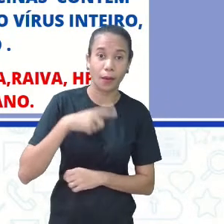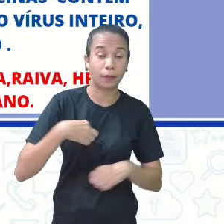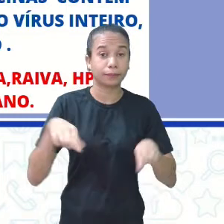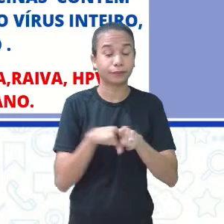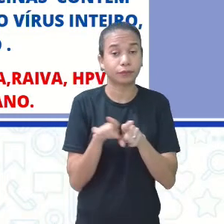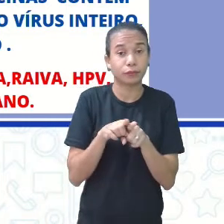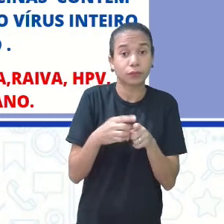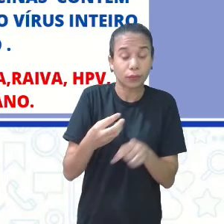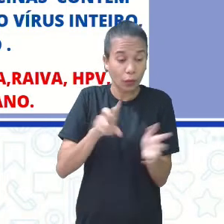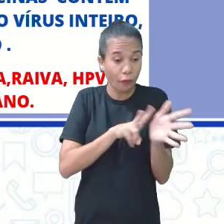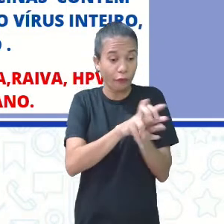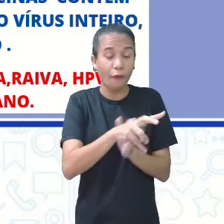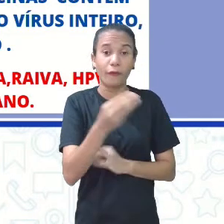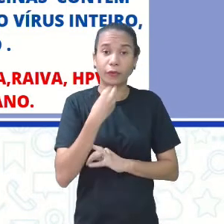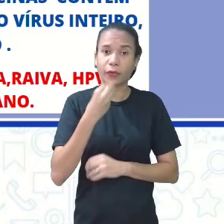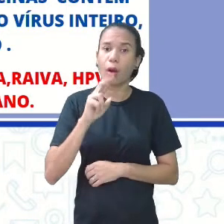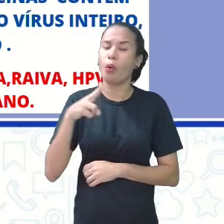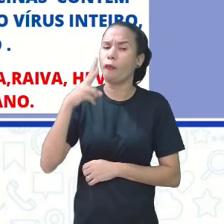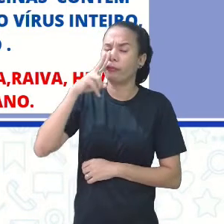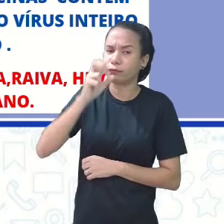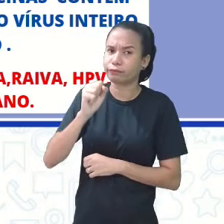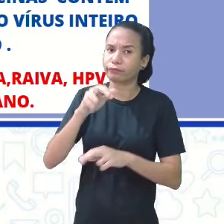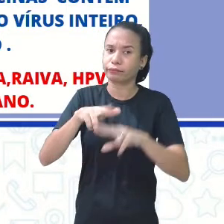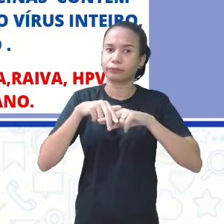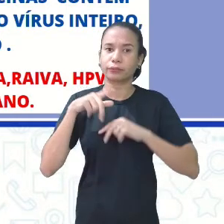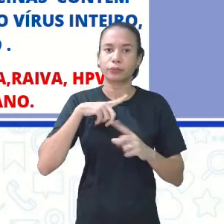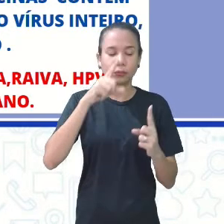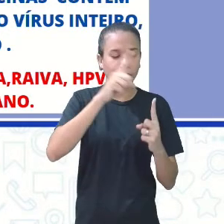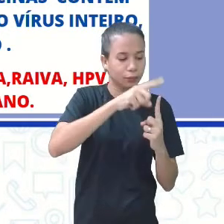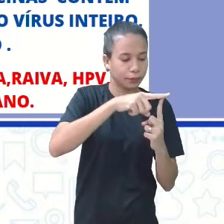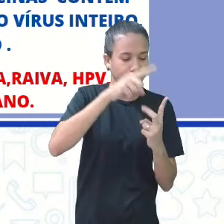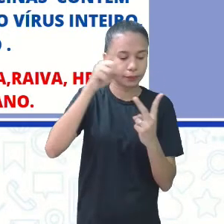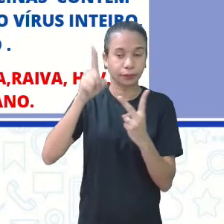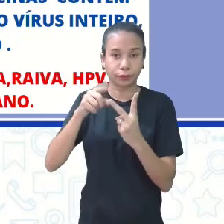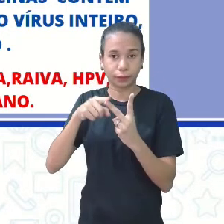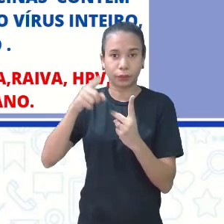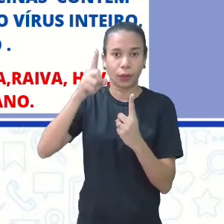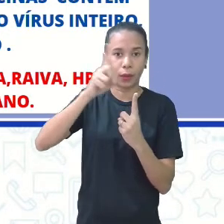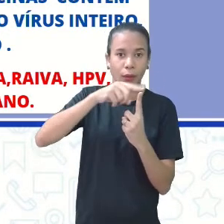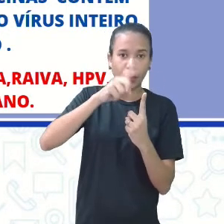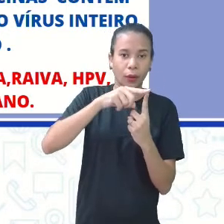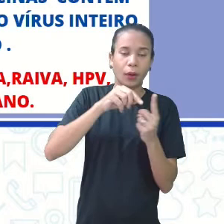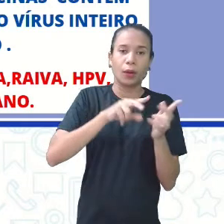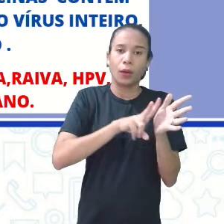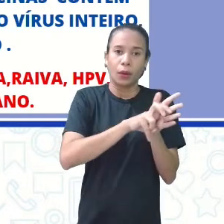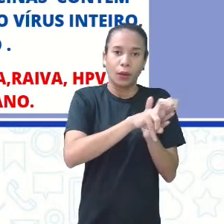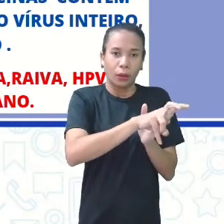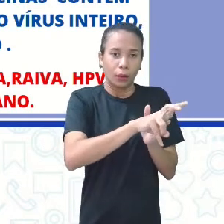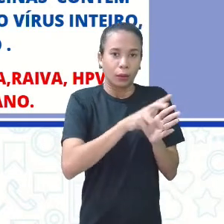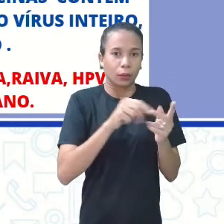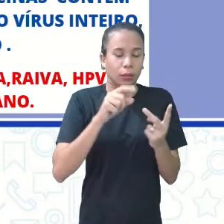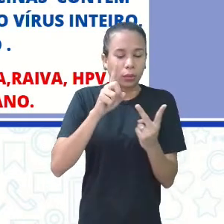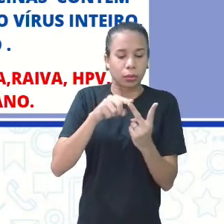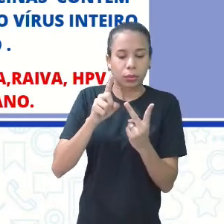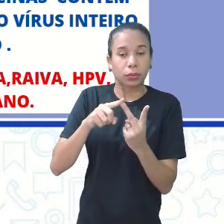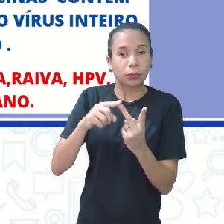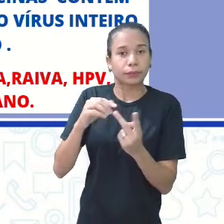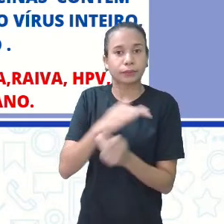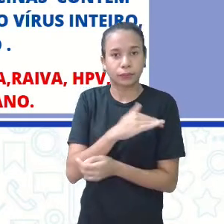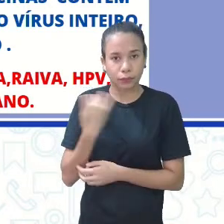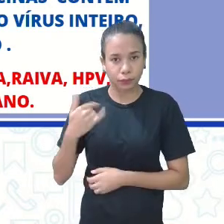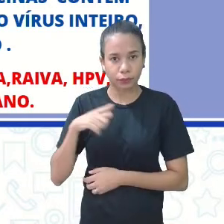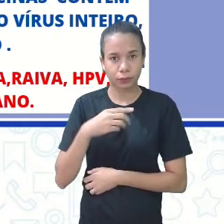atenuados ou inativos. E aí nós temos dois tipos de vacina, vírus, né, vivos atenuados e vírus